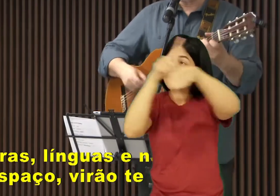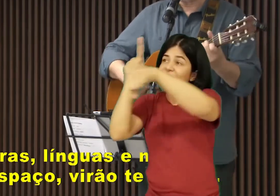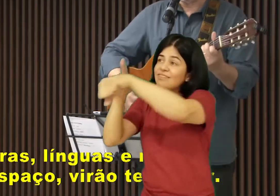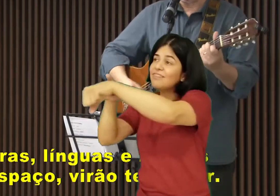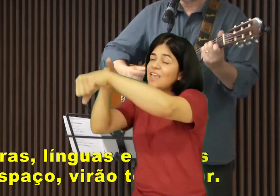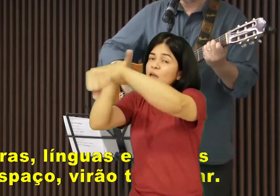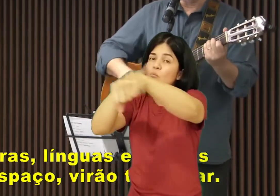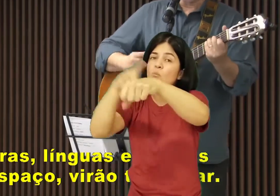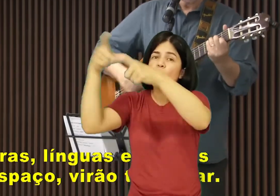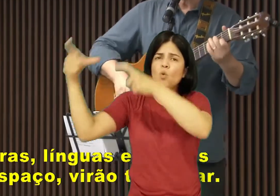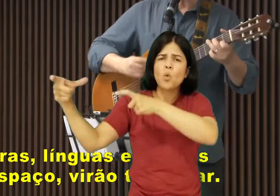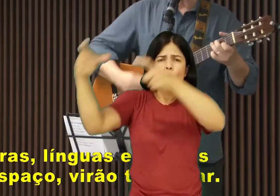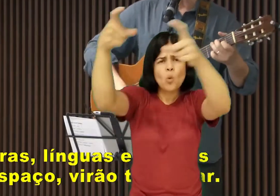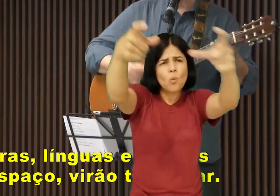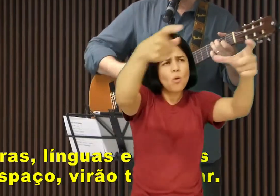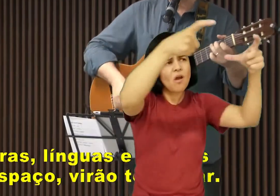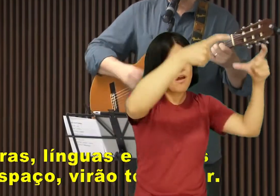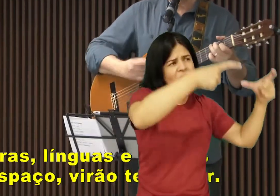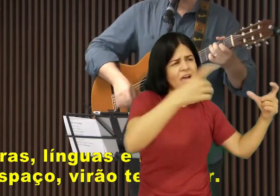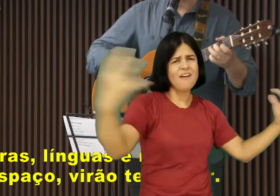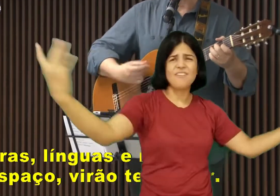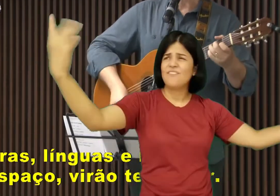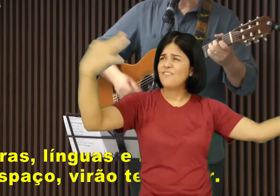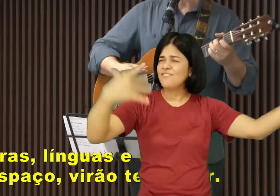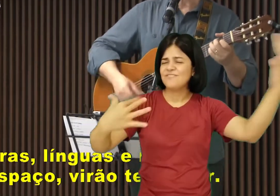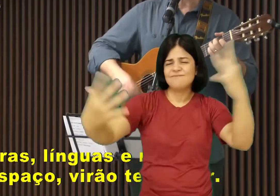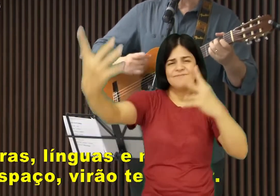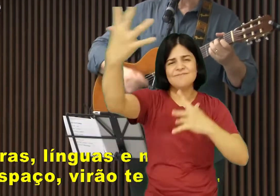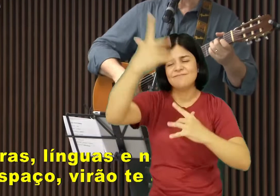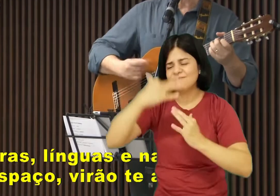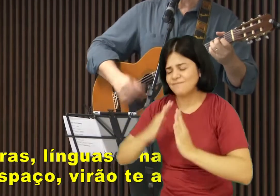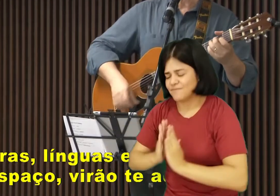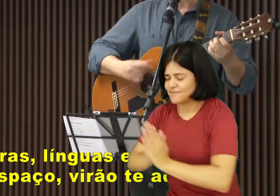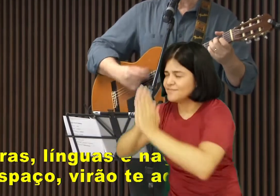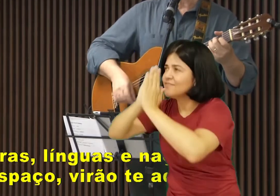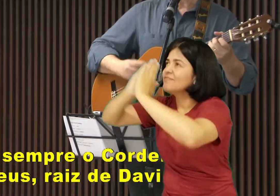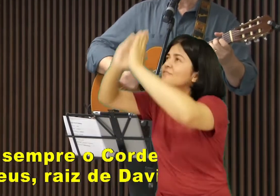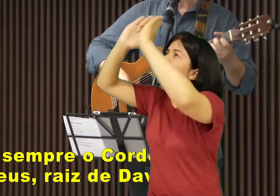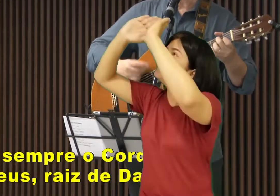e no espaço, virão te adorar.